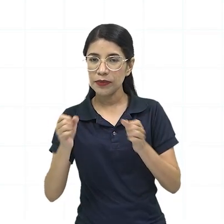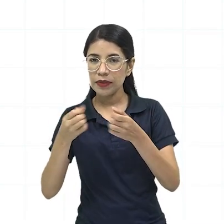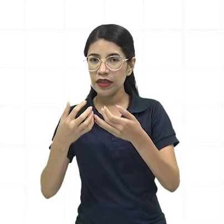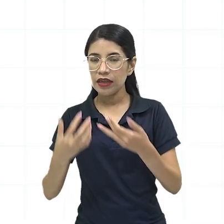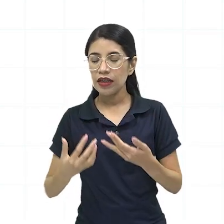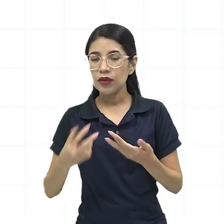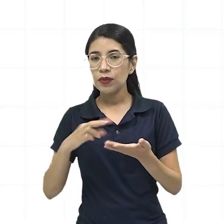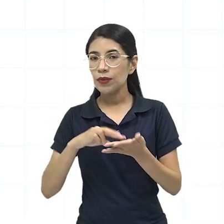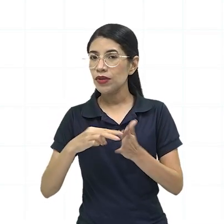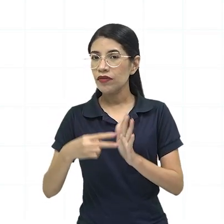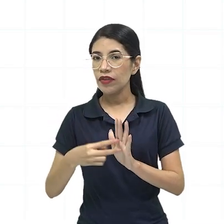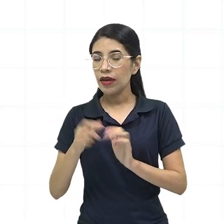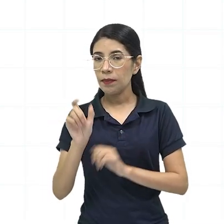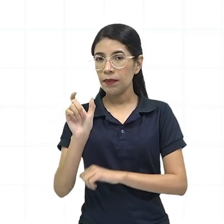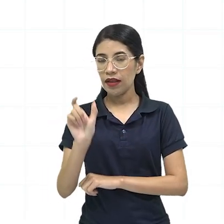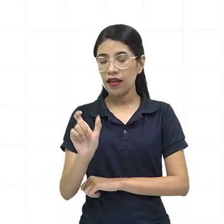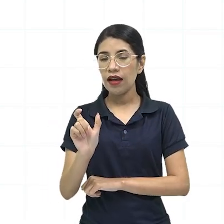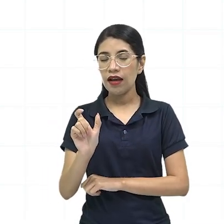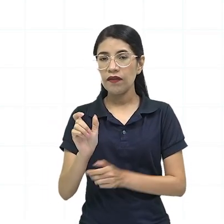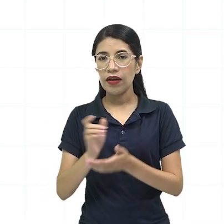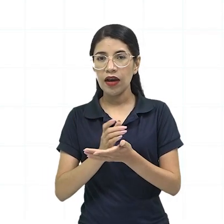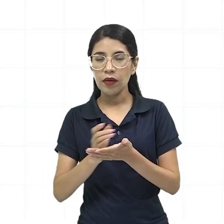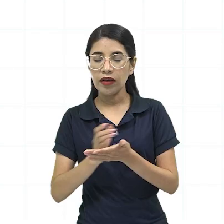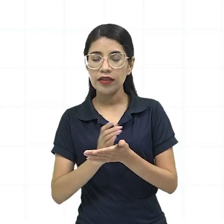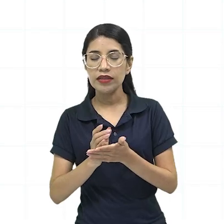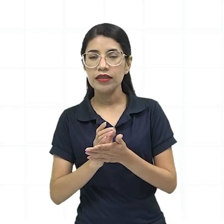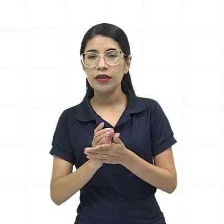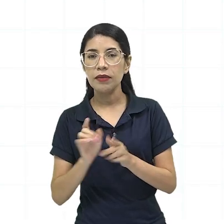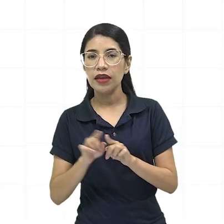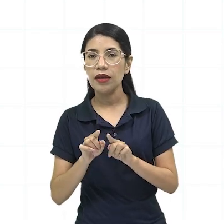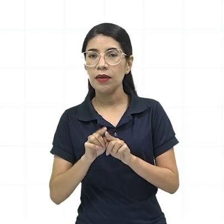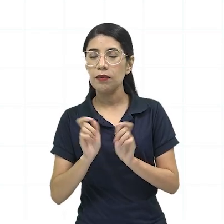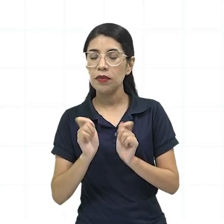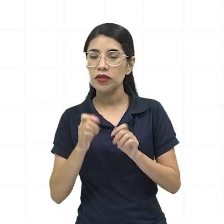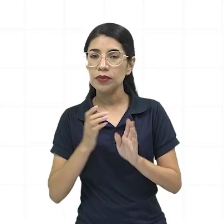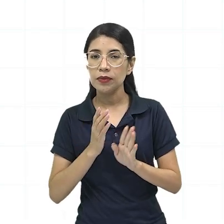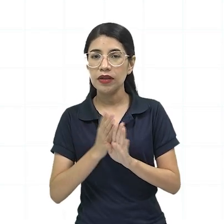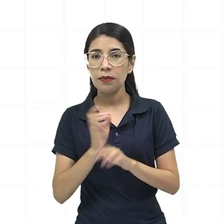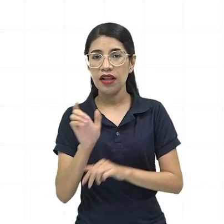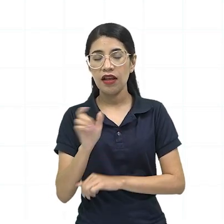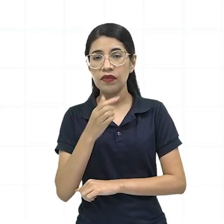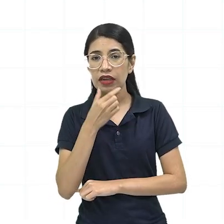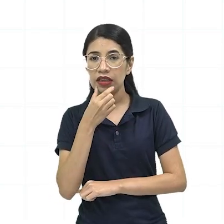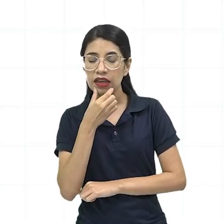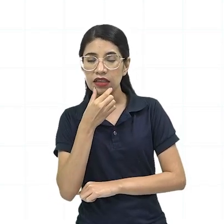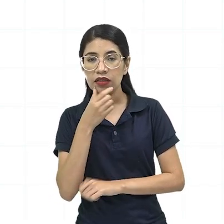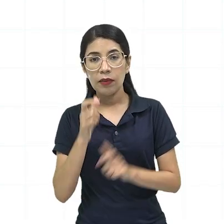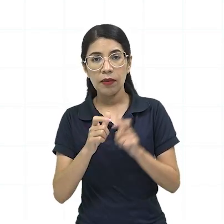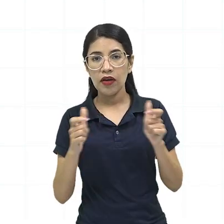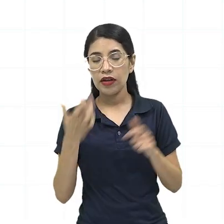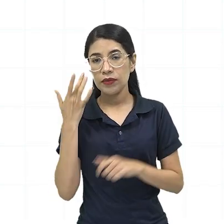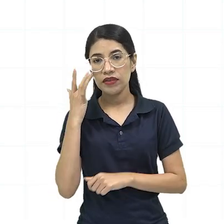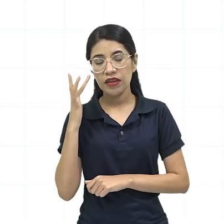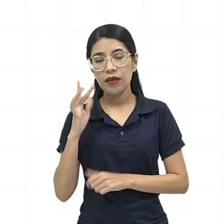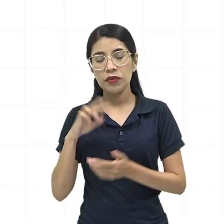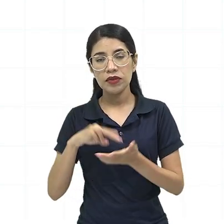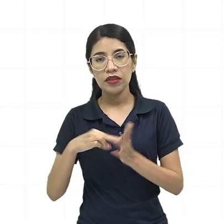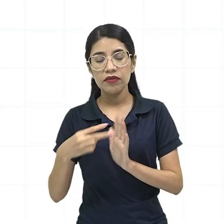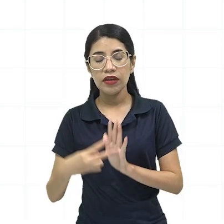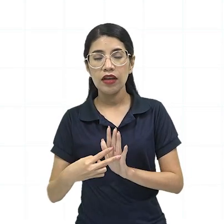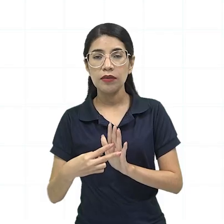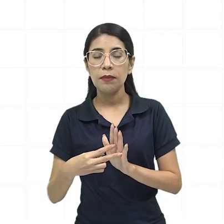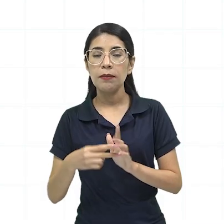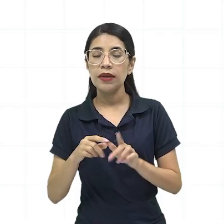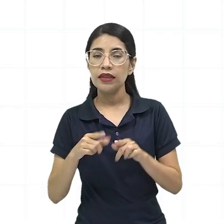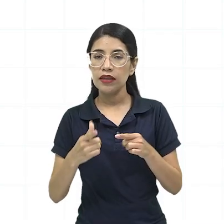significa esse termo? Às vezes o termo vem em inglês, né? E olha só, por exemplo, muitos não sabem, então a gente tem uma certa dificuldade, não entende